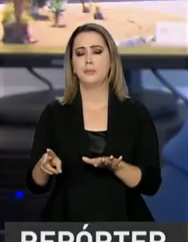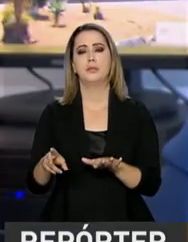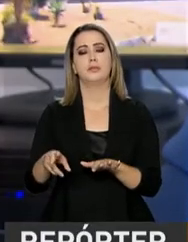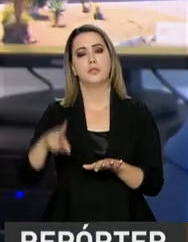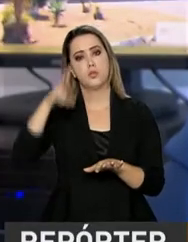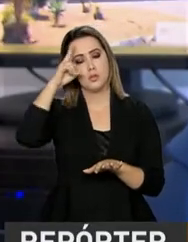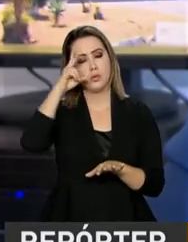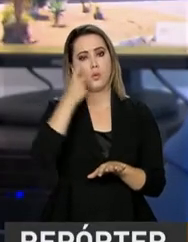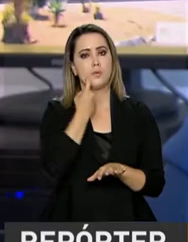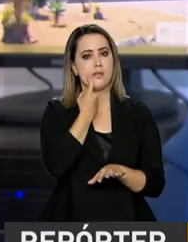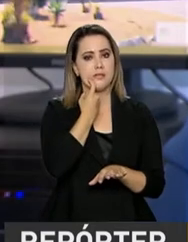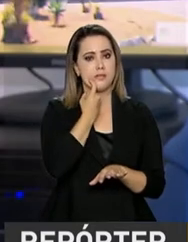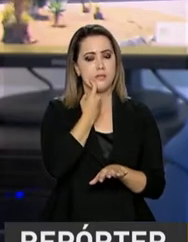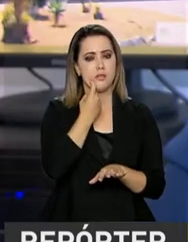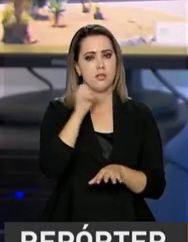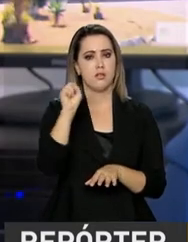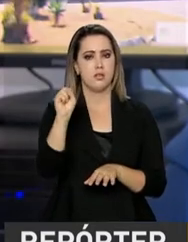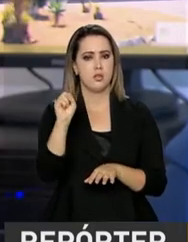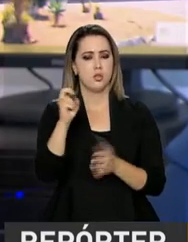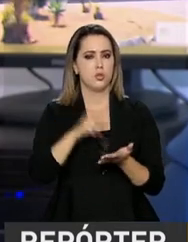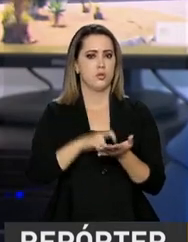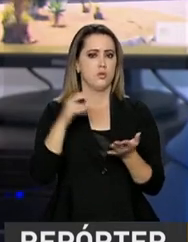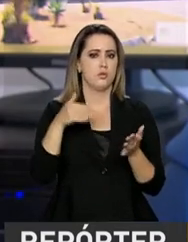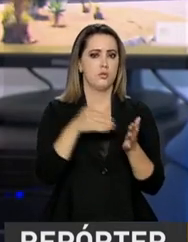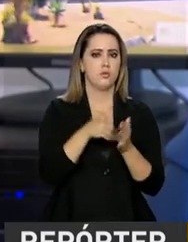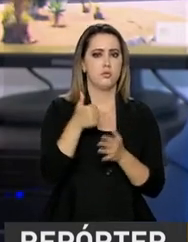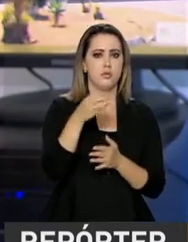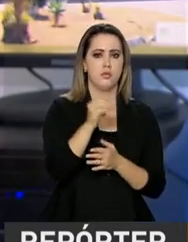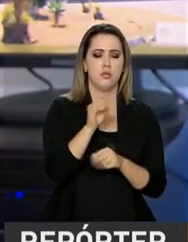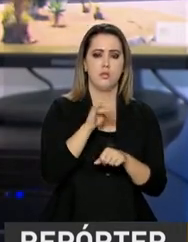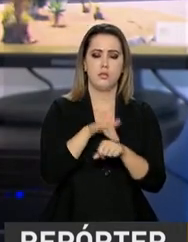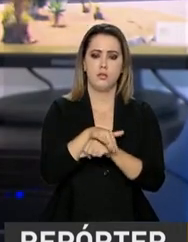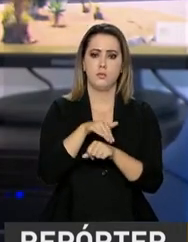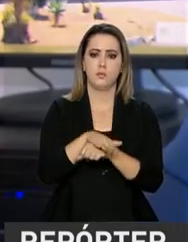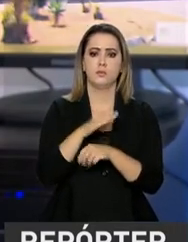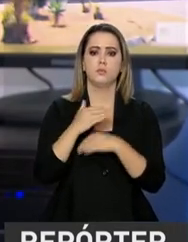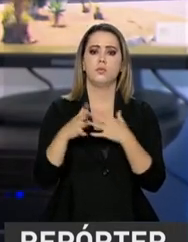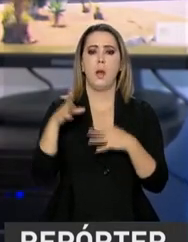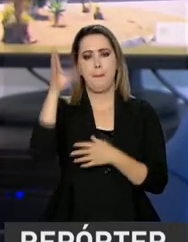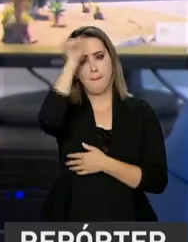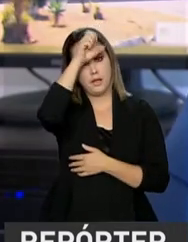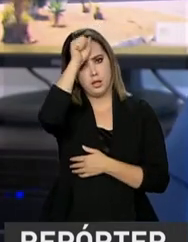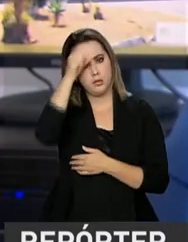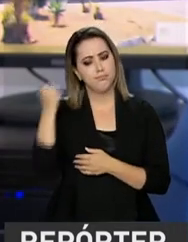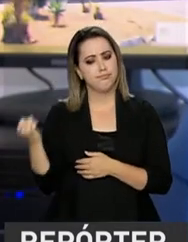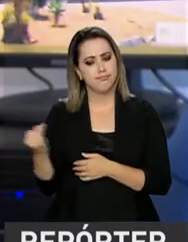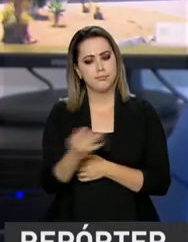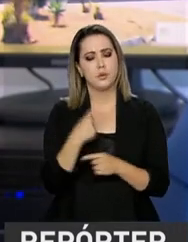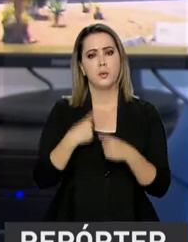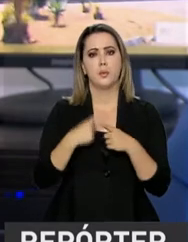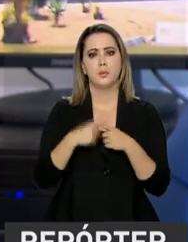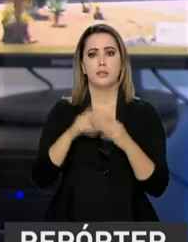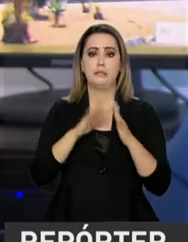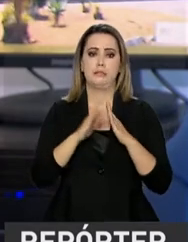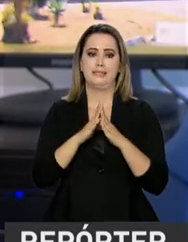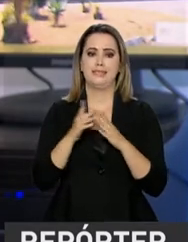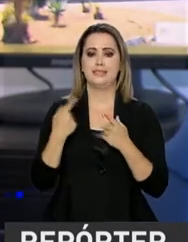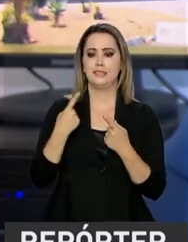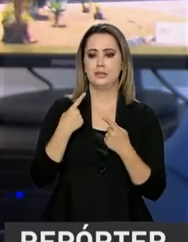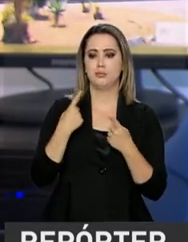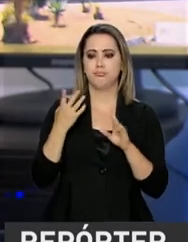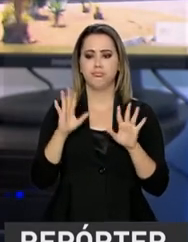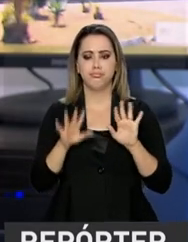sexta é de 8 horas da manhã às dez da noite dá passe lá muito o que em casa você tem muito difícil nem